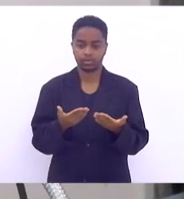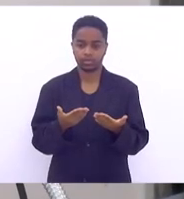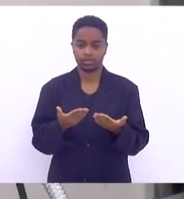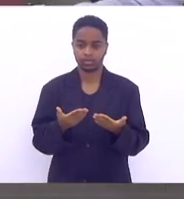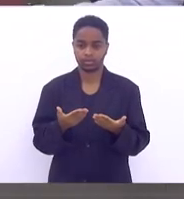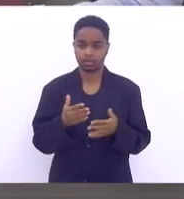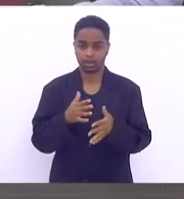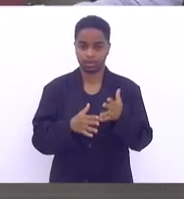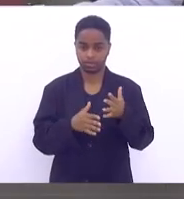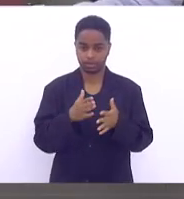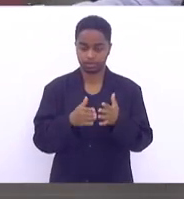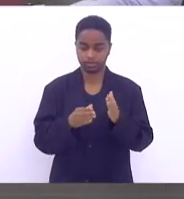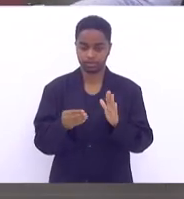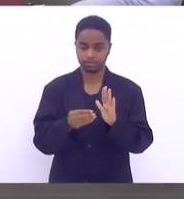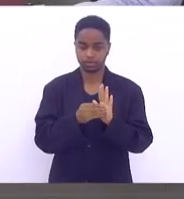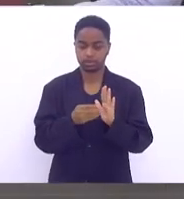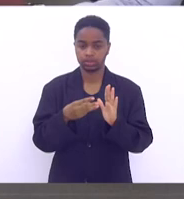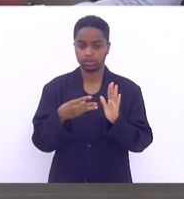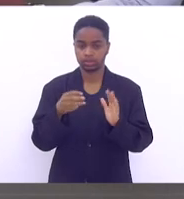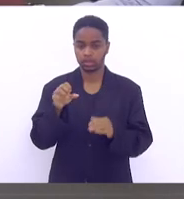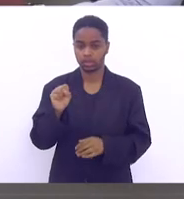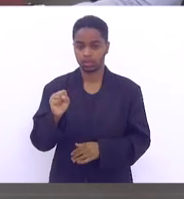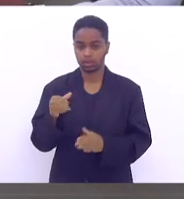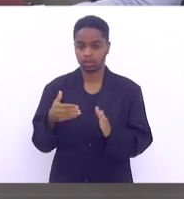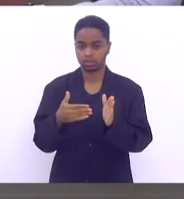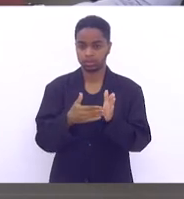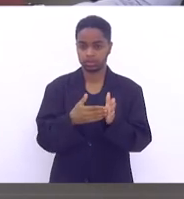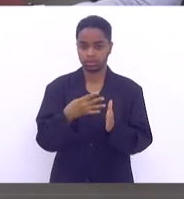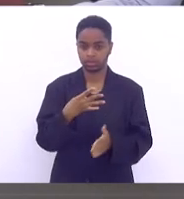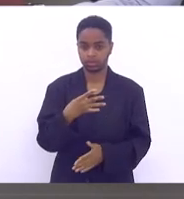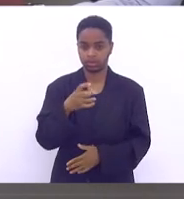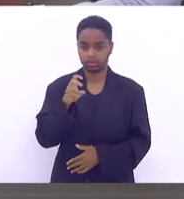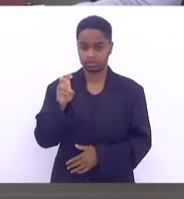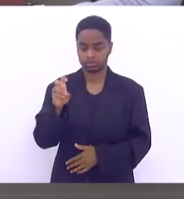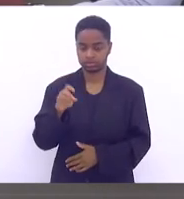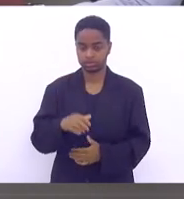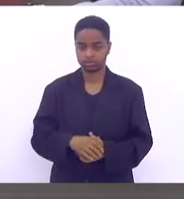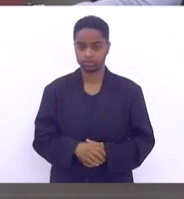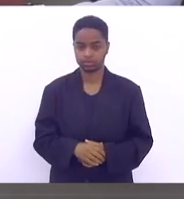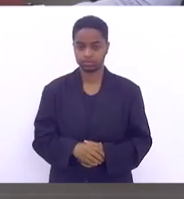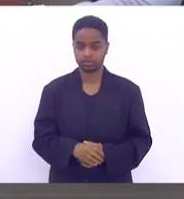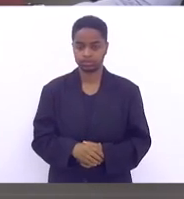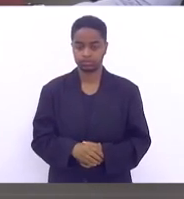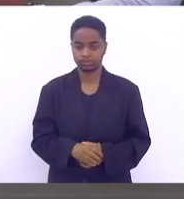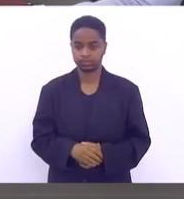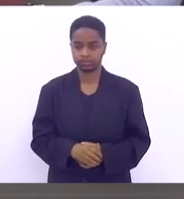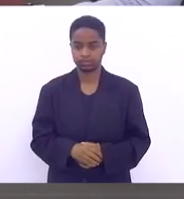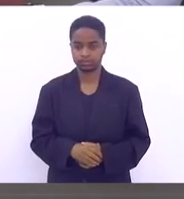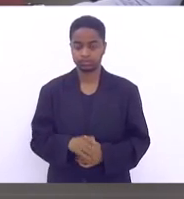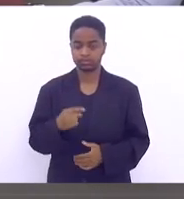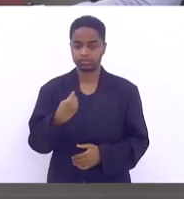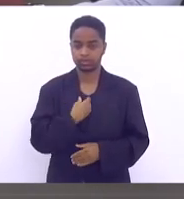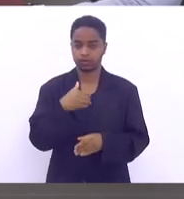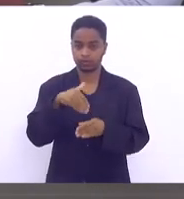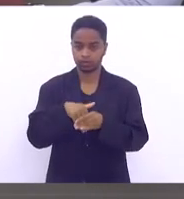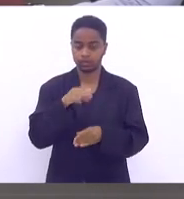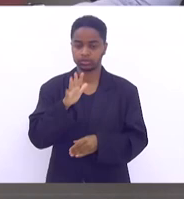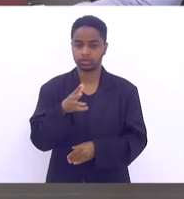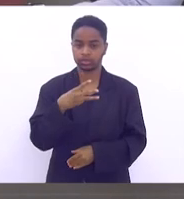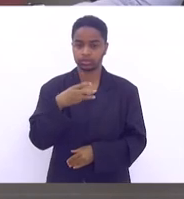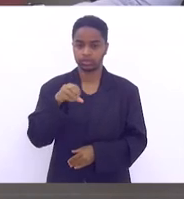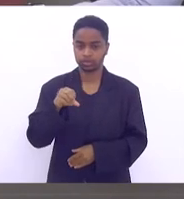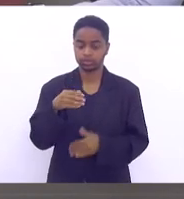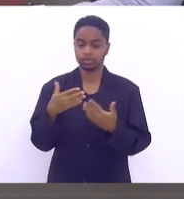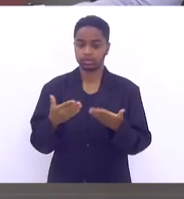as prejudicabilidades vão do 38 ao 45 da pauta. Nós já votamos o 39, portanto,